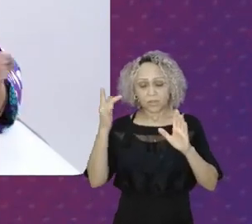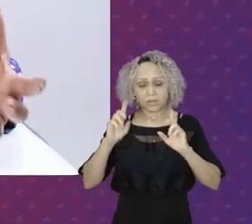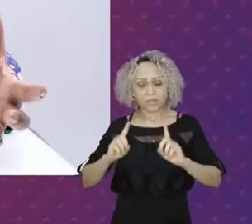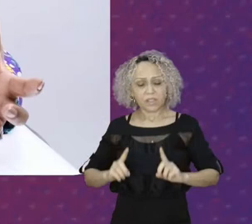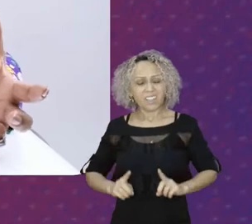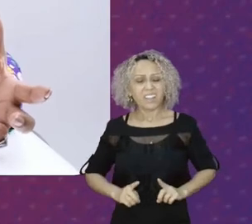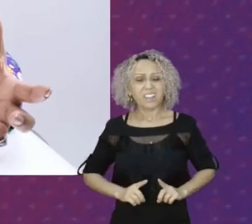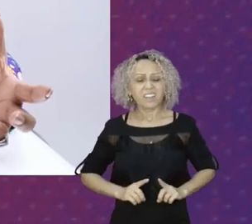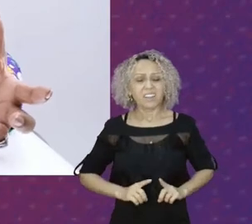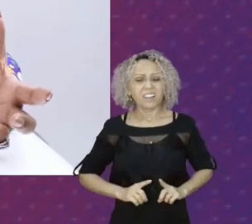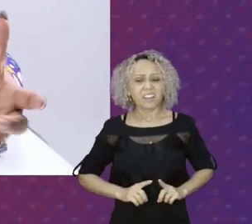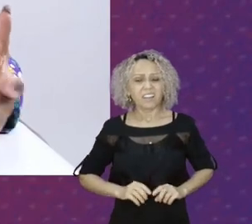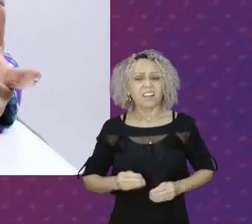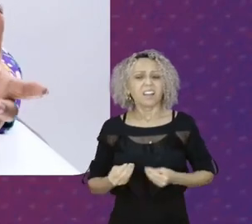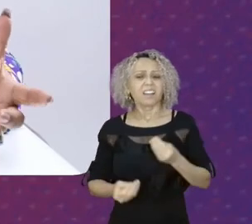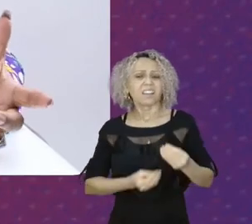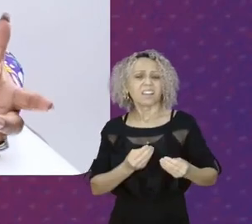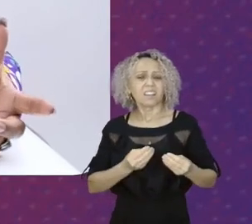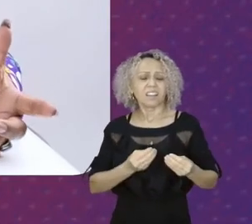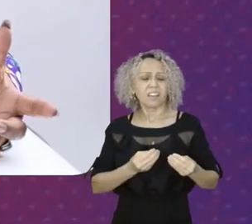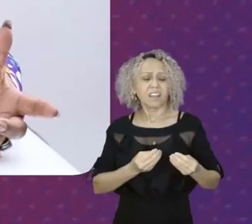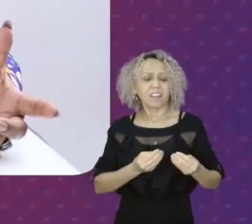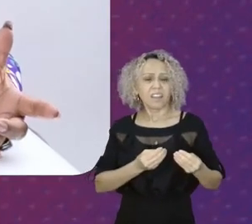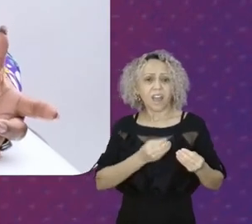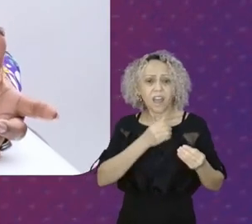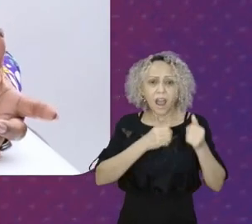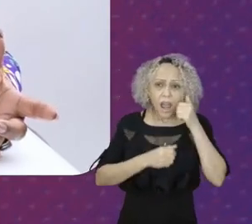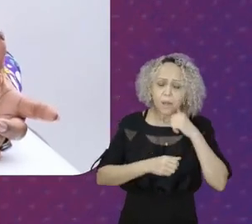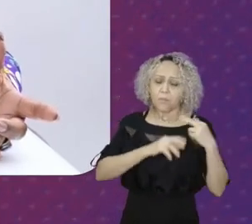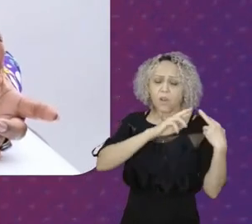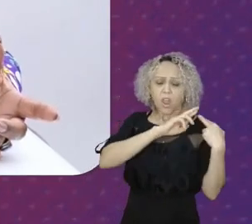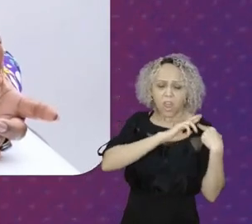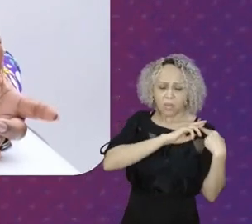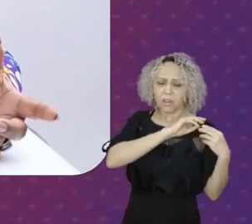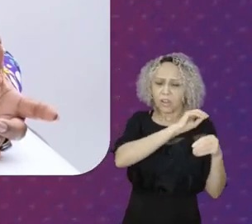é um benefício que, se aumenta a renda da família,